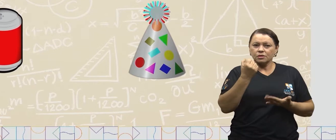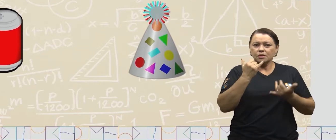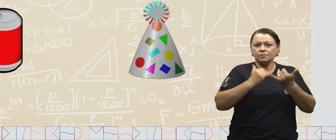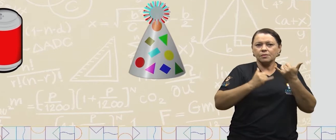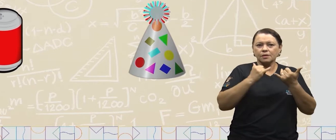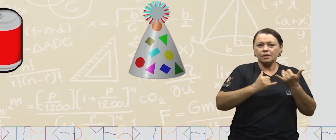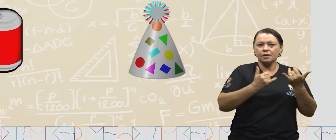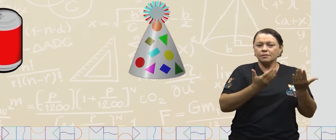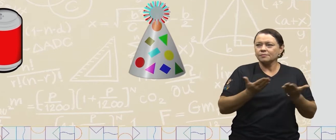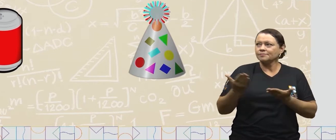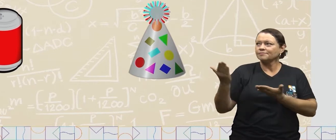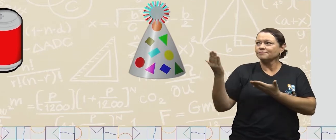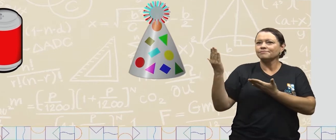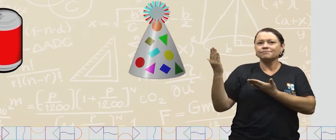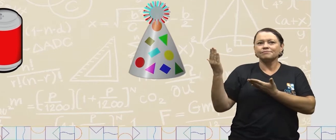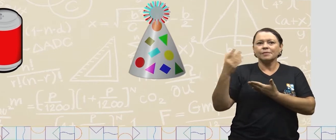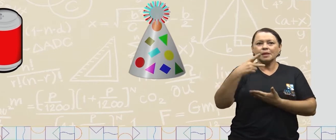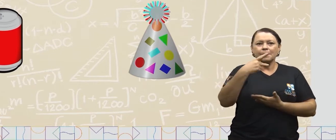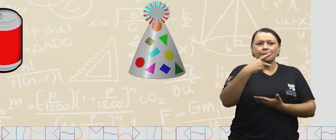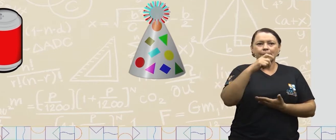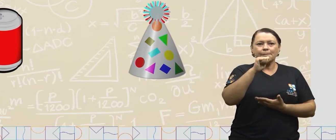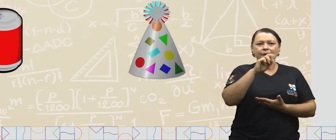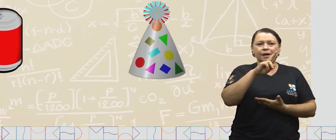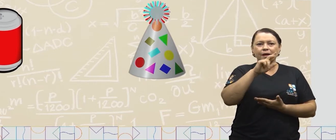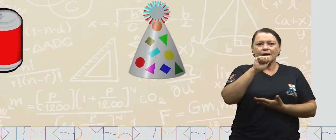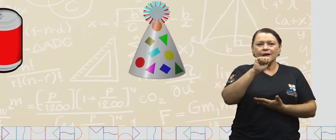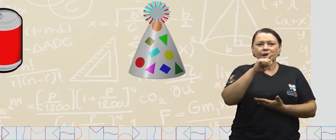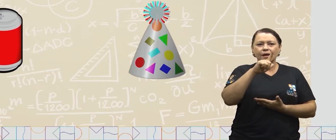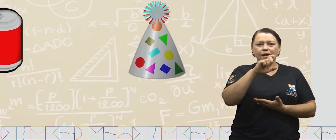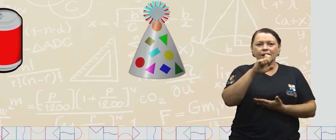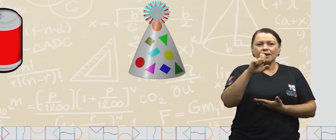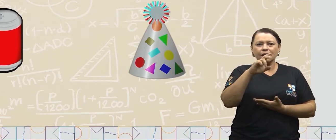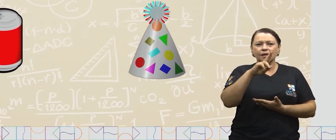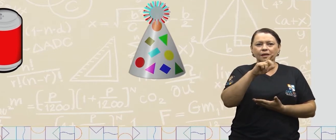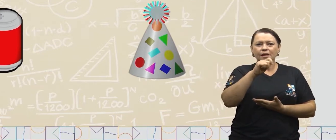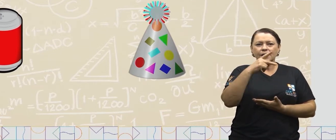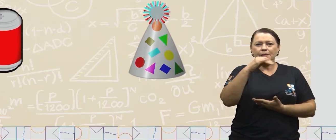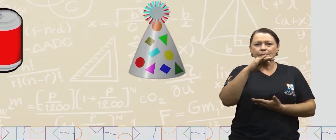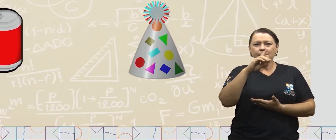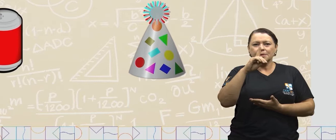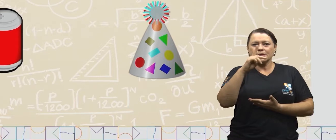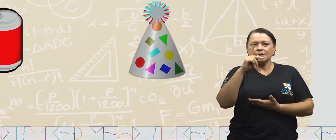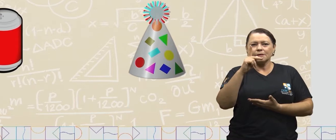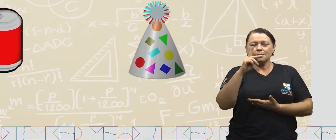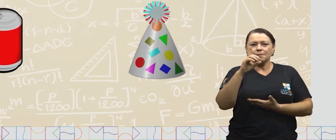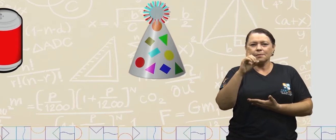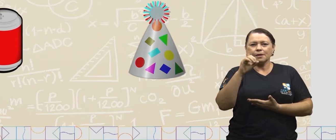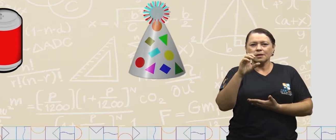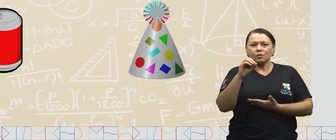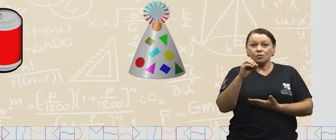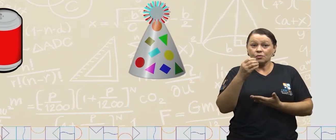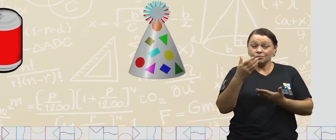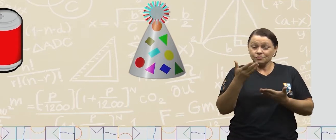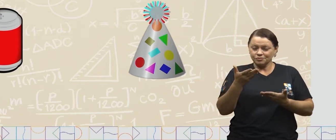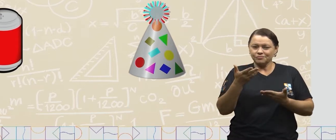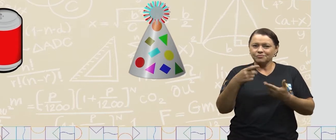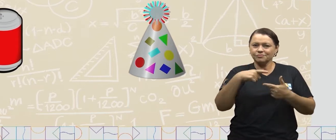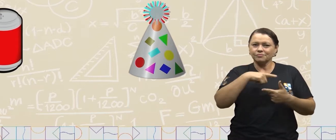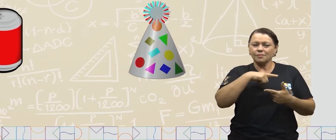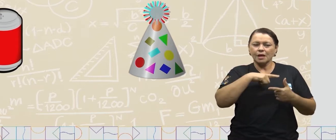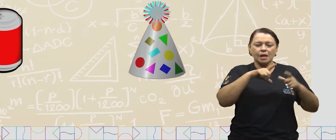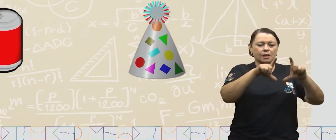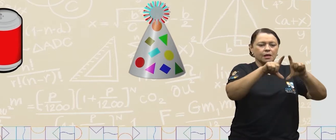um paralelepípedo. Não esqueça, o retângulo possui dois lados